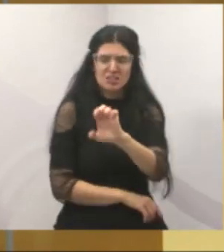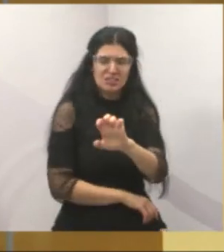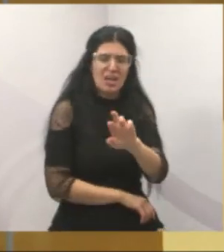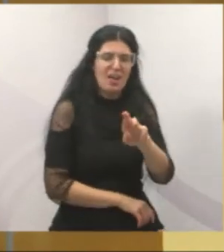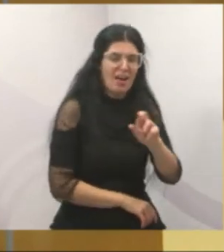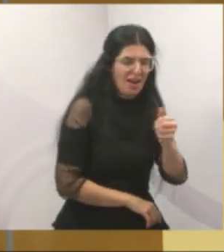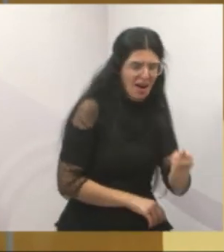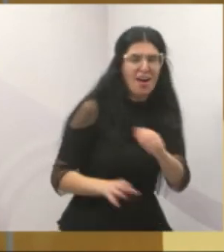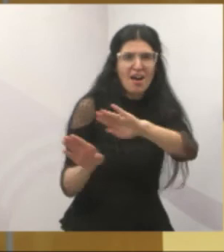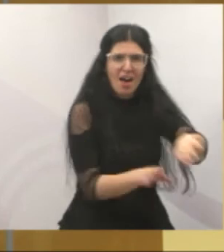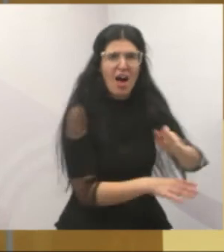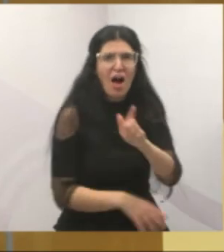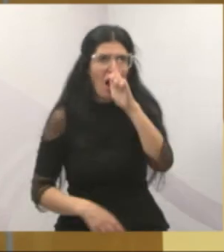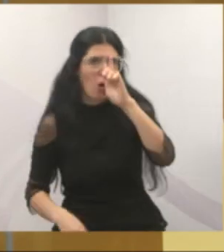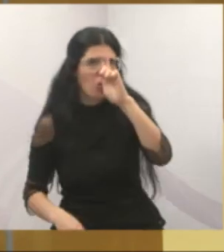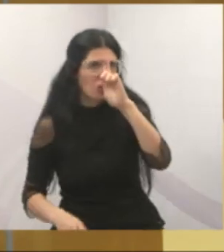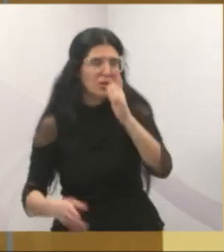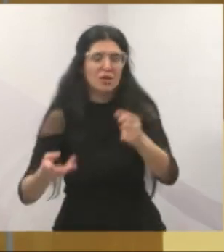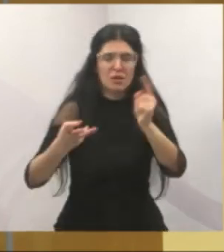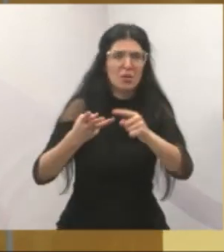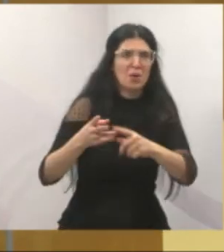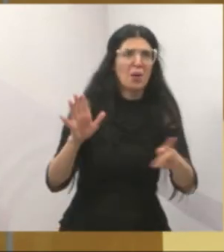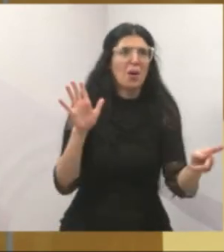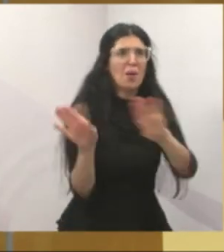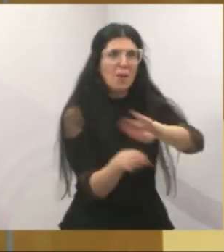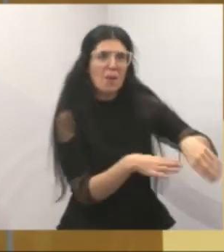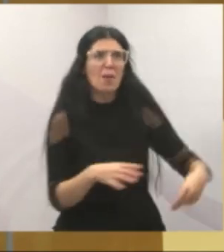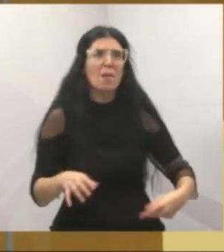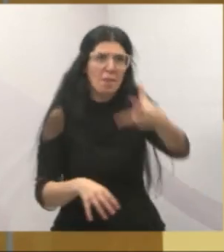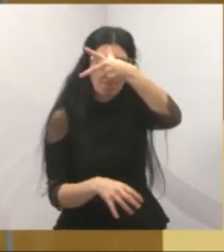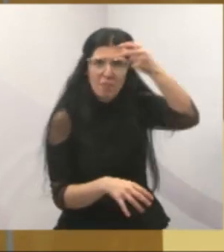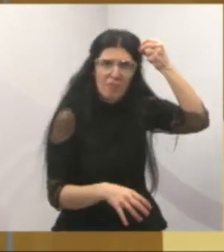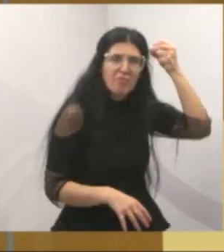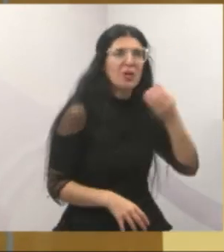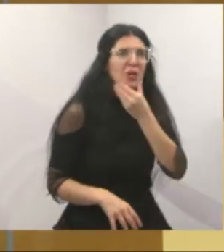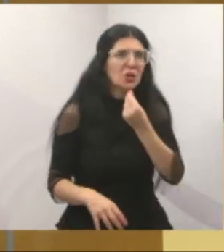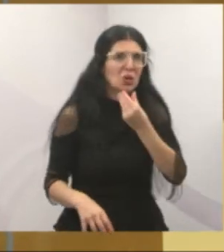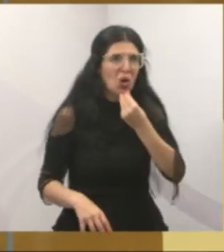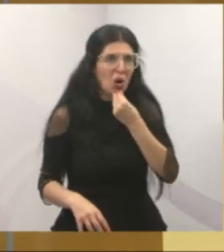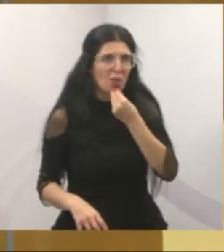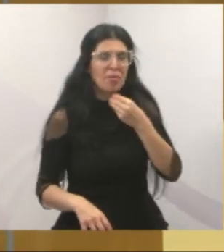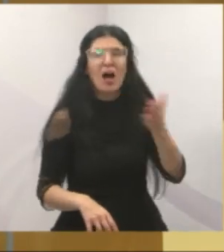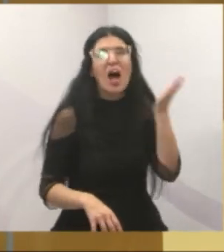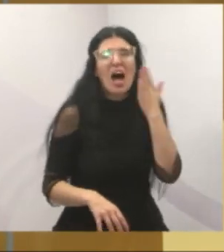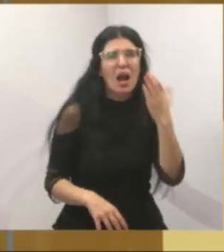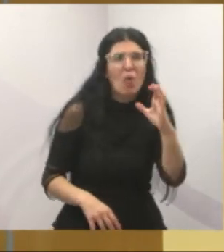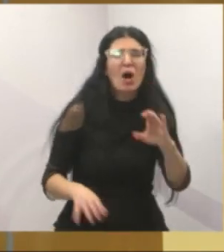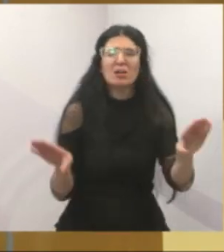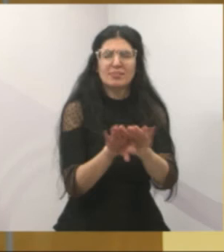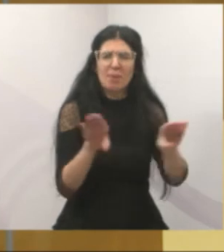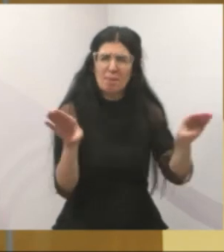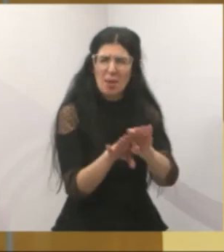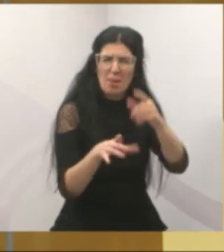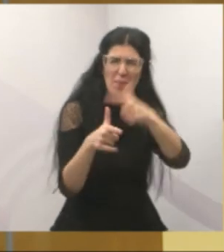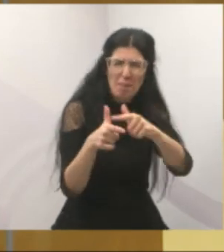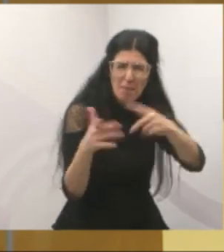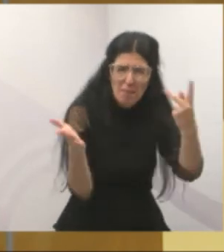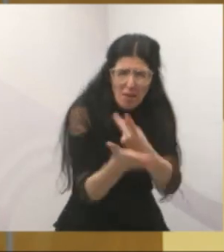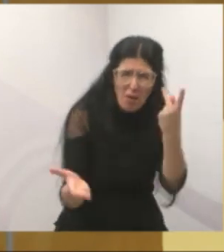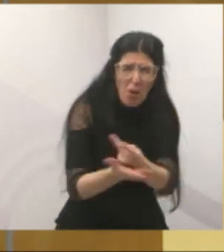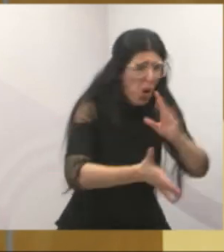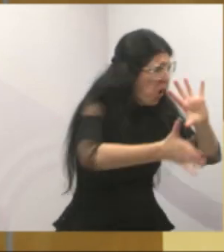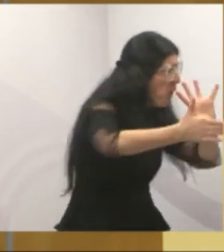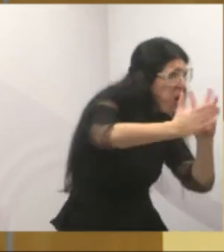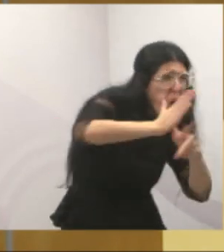fim, o próprio prefeito de Caraguá, indisponível, os bens. Então a corrupção não é de partidos, a corrupção está